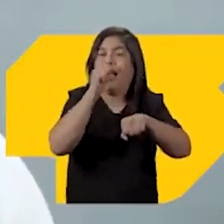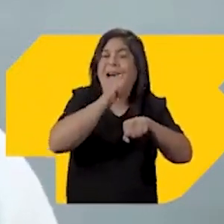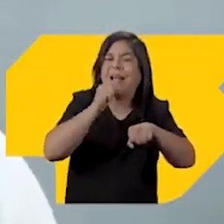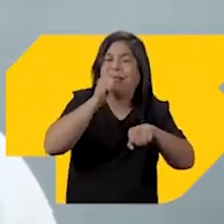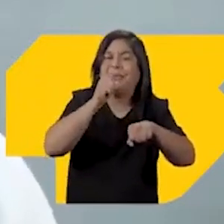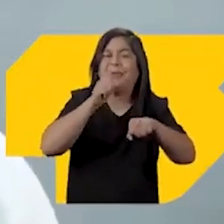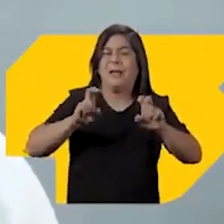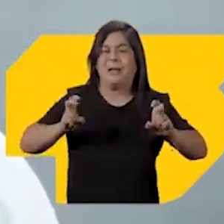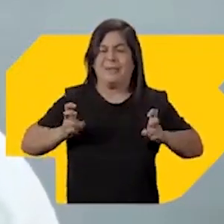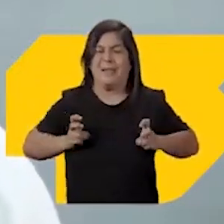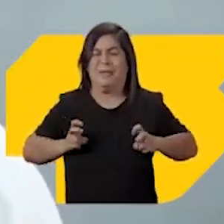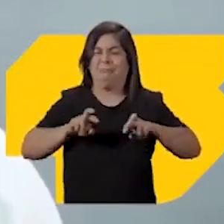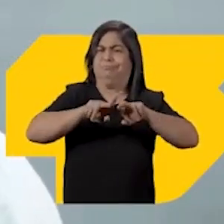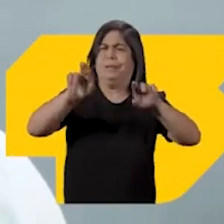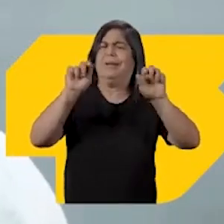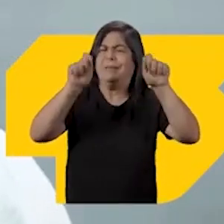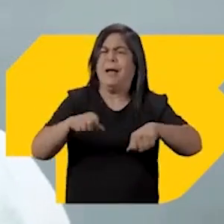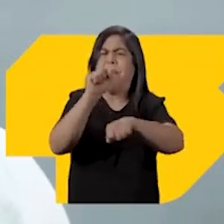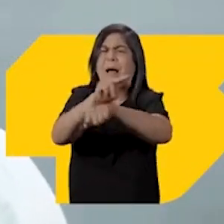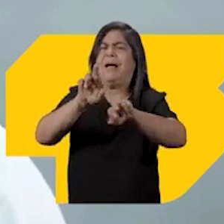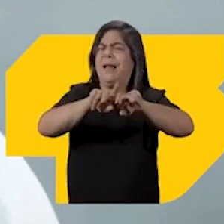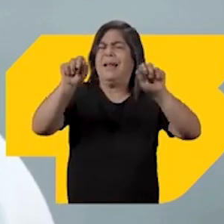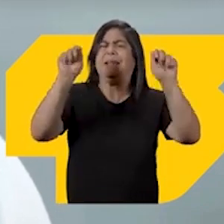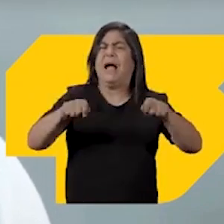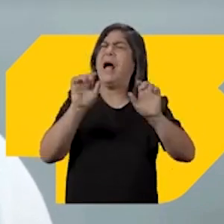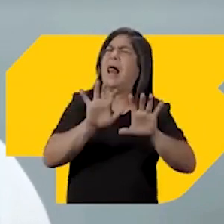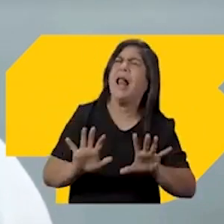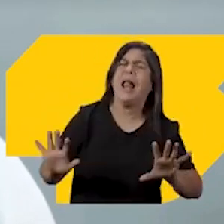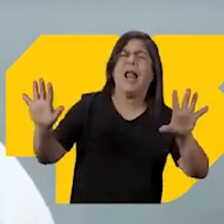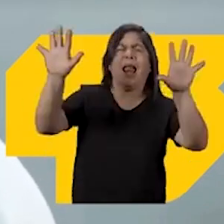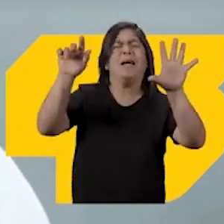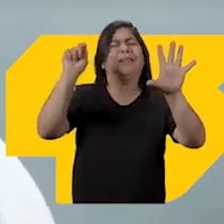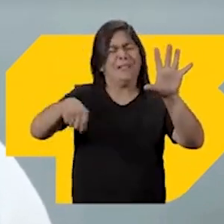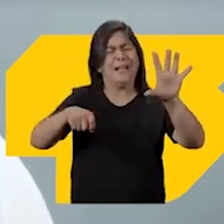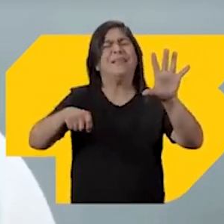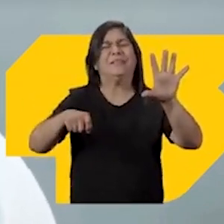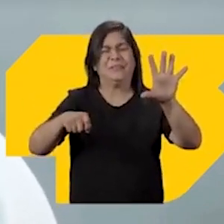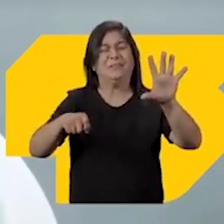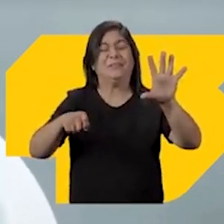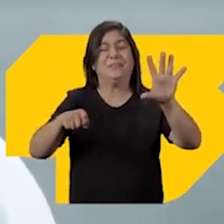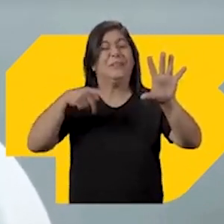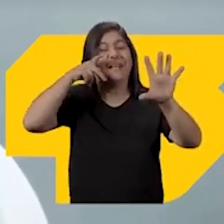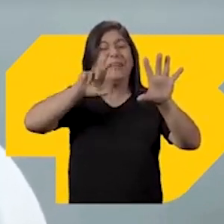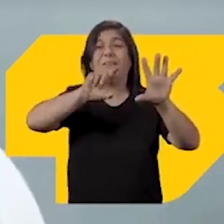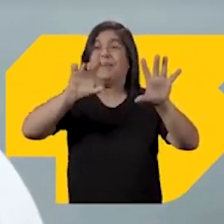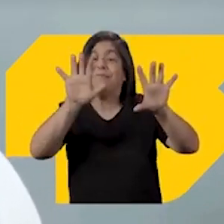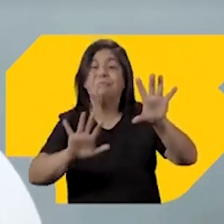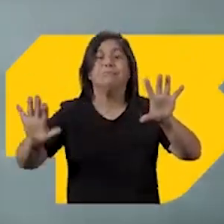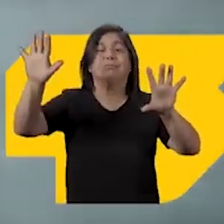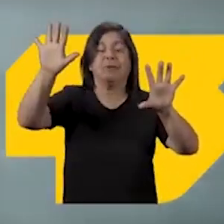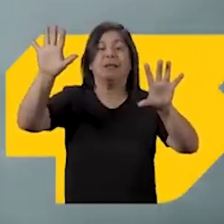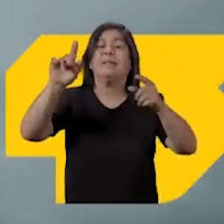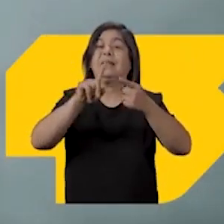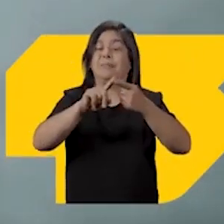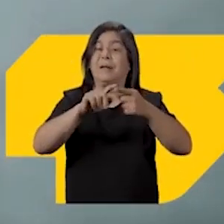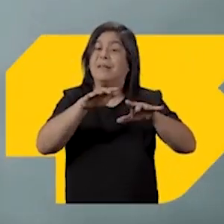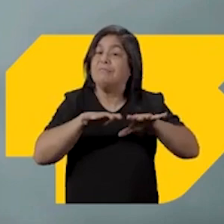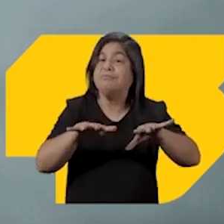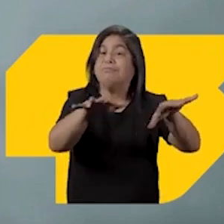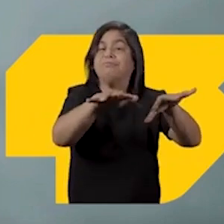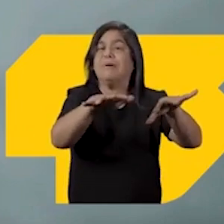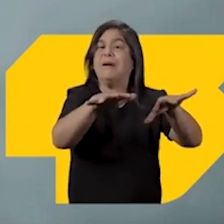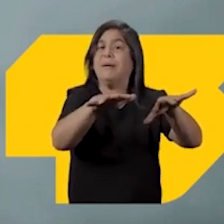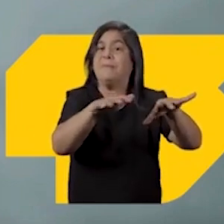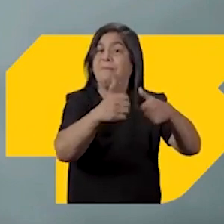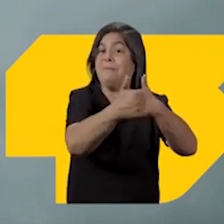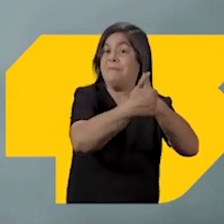Boca, o Vale dos Dinossauros e vários outros com potencial para gerar emprego e renda em todas as regiões do estado. Assim como na região